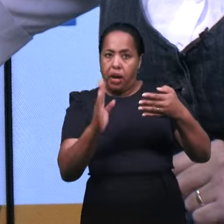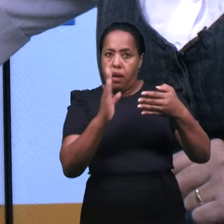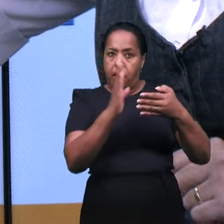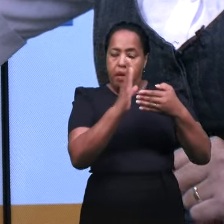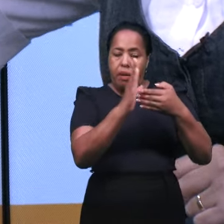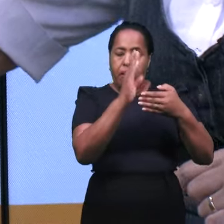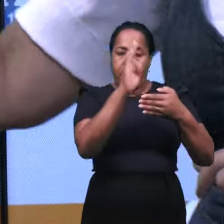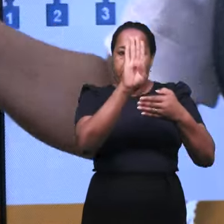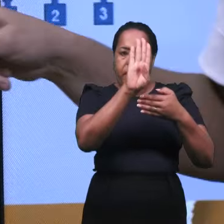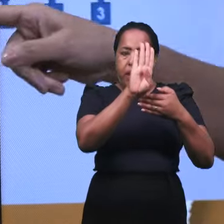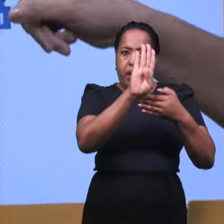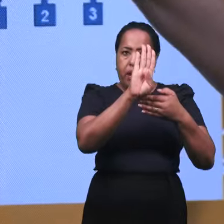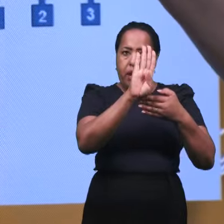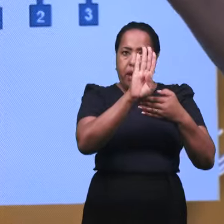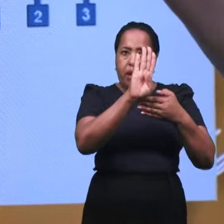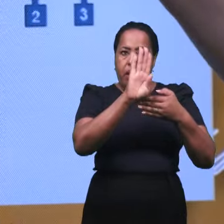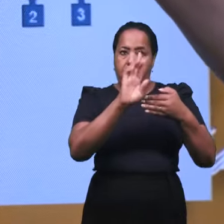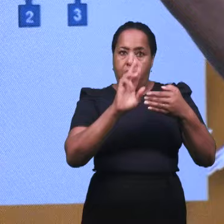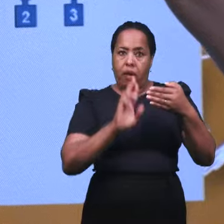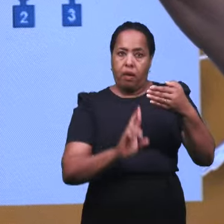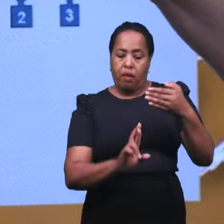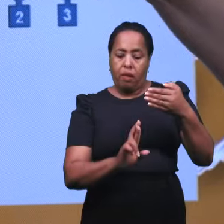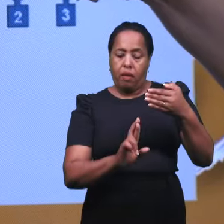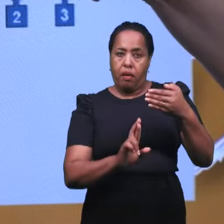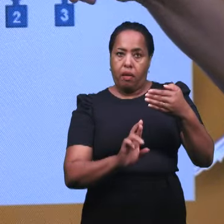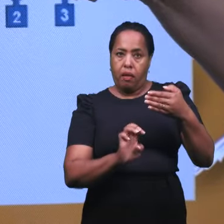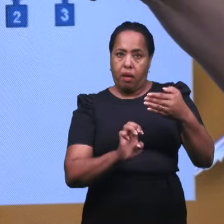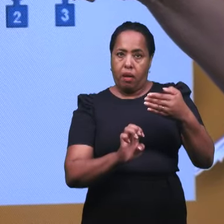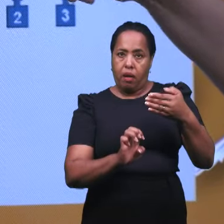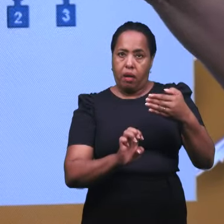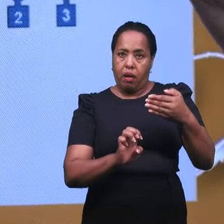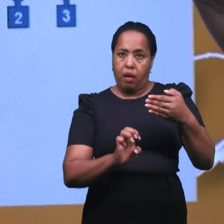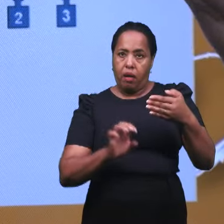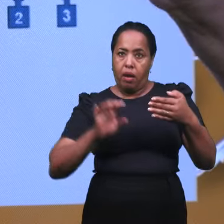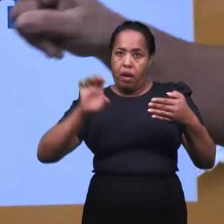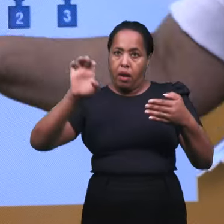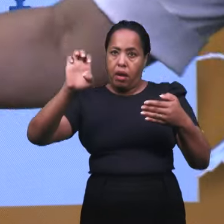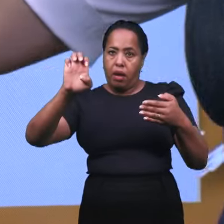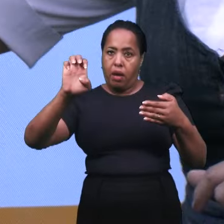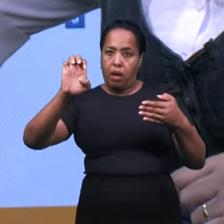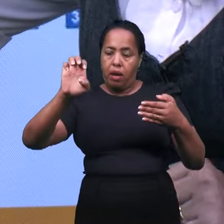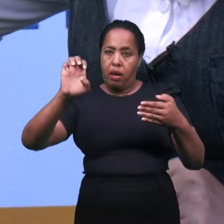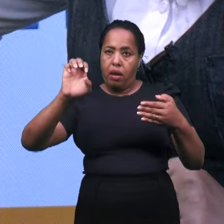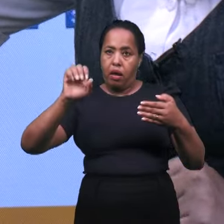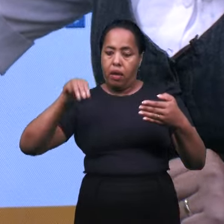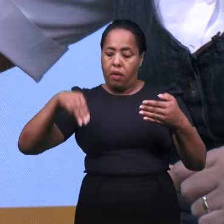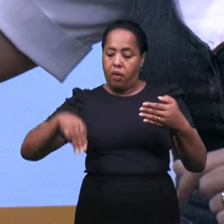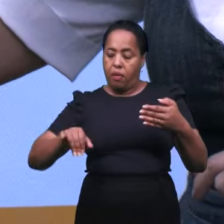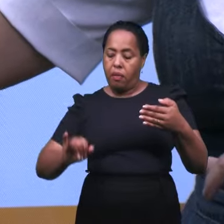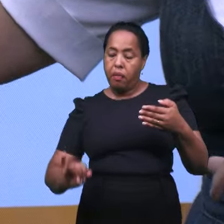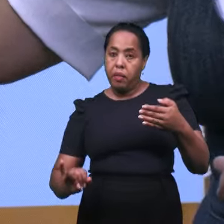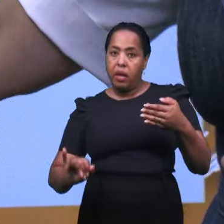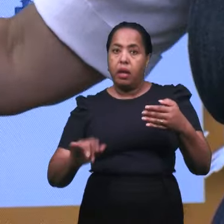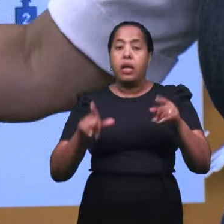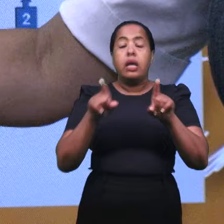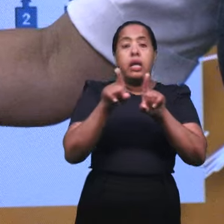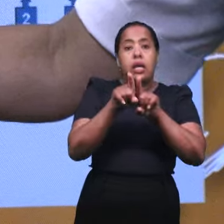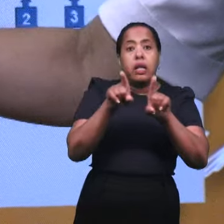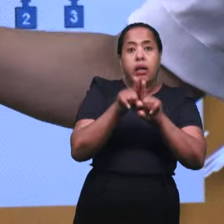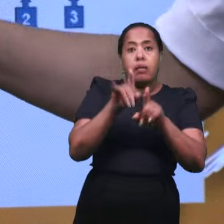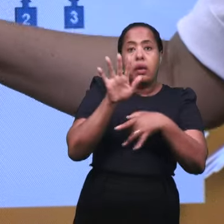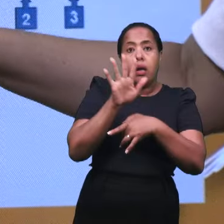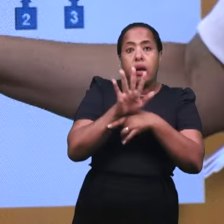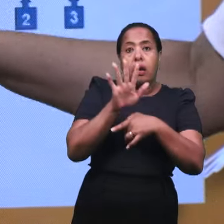B com Ré, E com Mi. E aqui também nós colocamos para ajudar